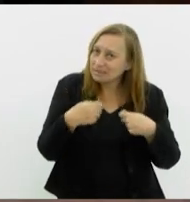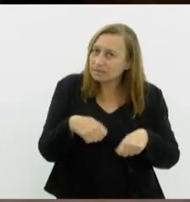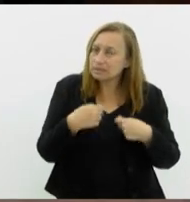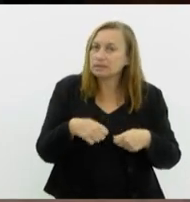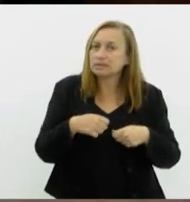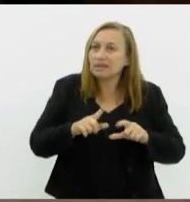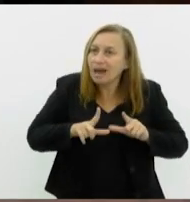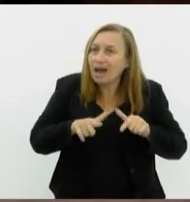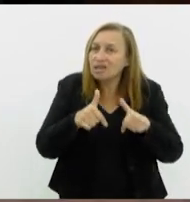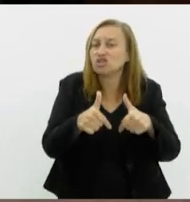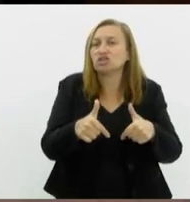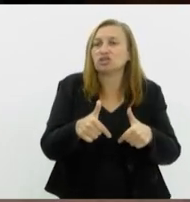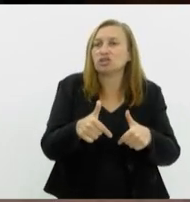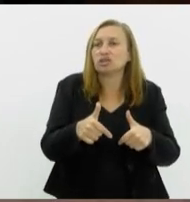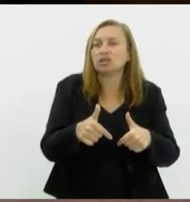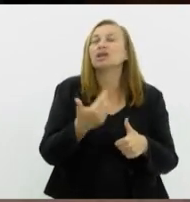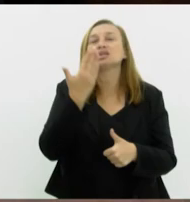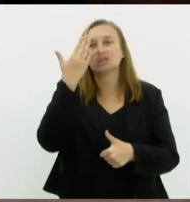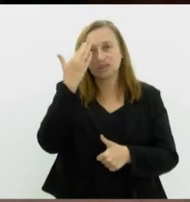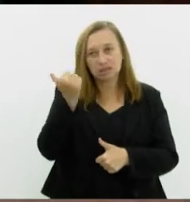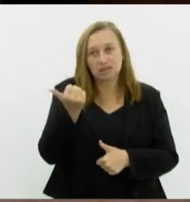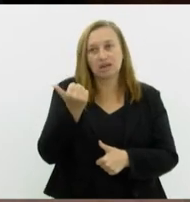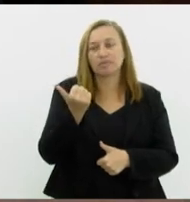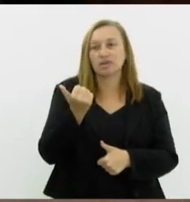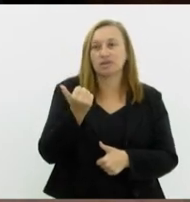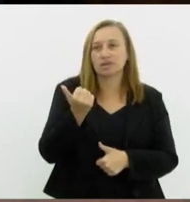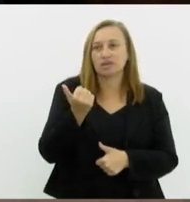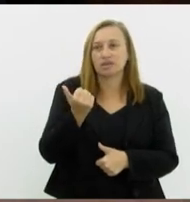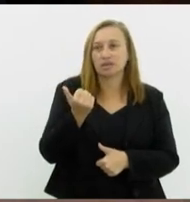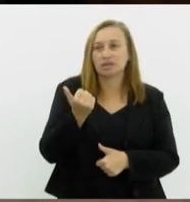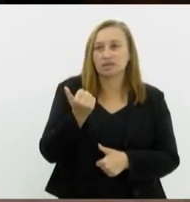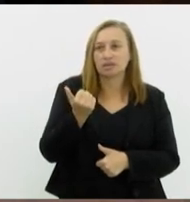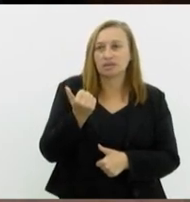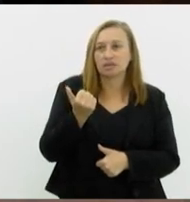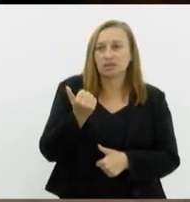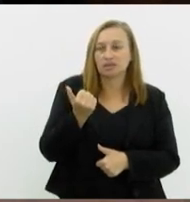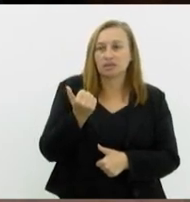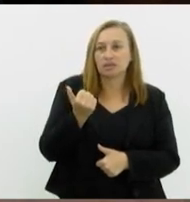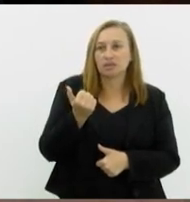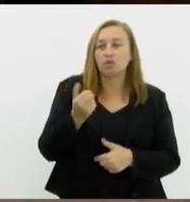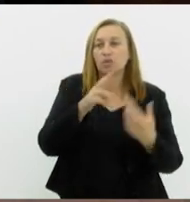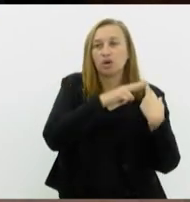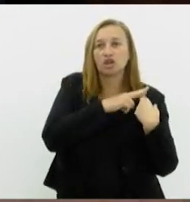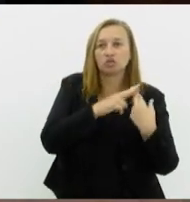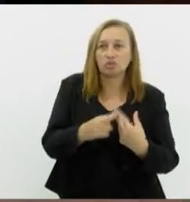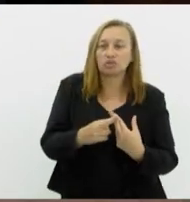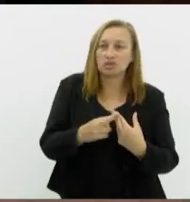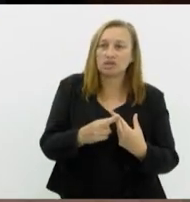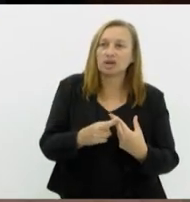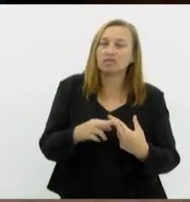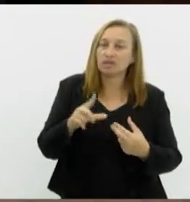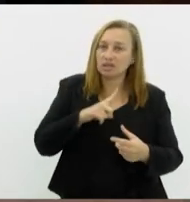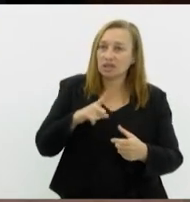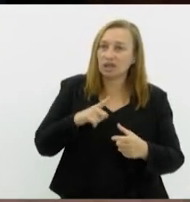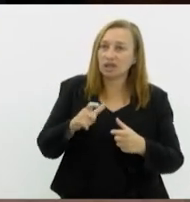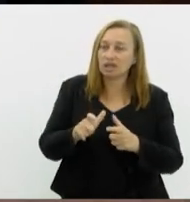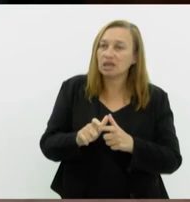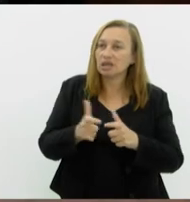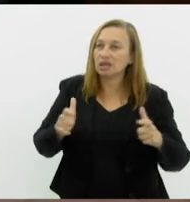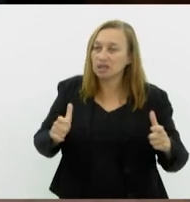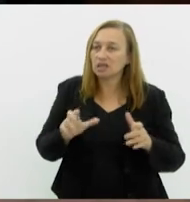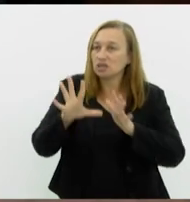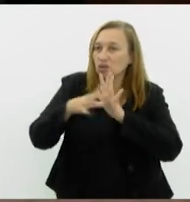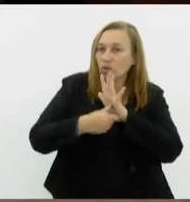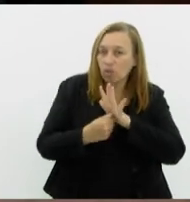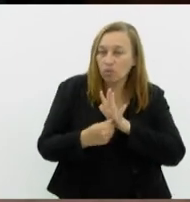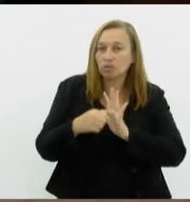esse cerco e a gente sabe que o receptador é um dos responsáveis por esse grande aumento de furto, por esses furtos de energia, de cabo